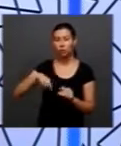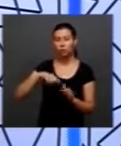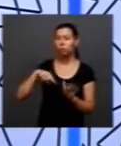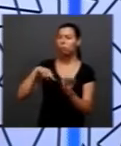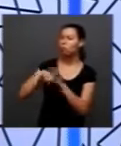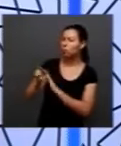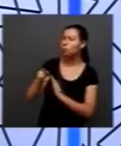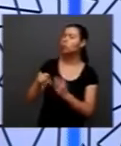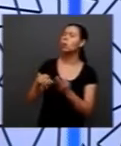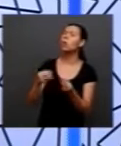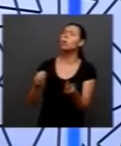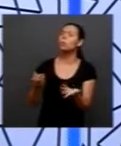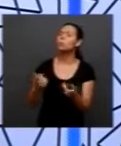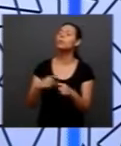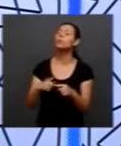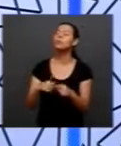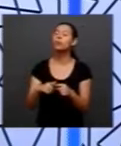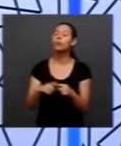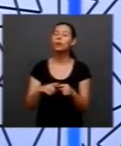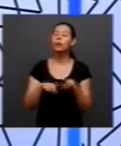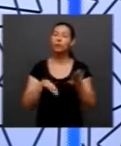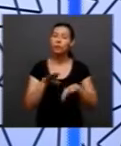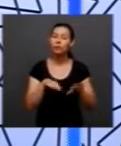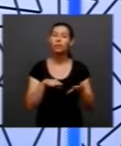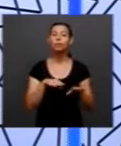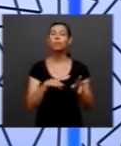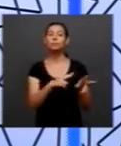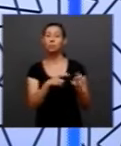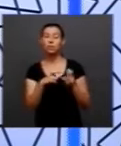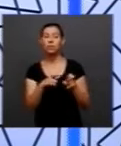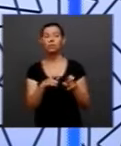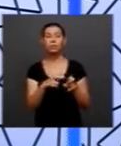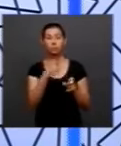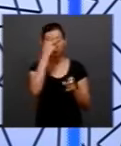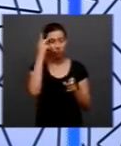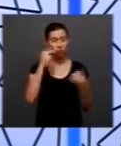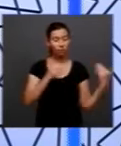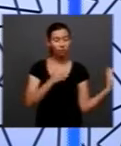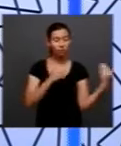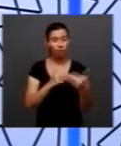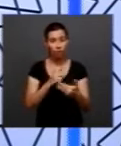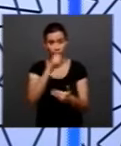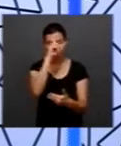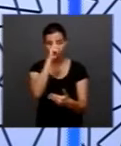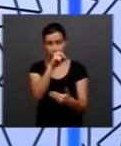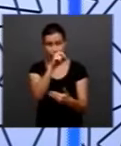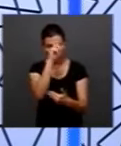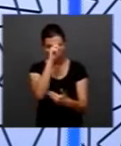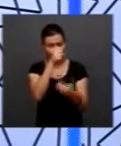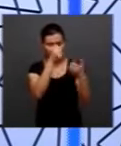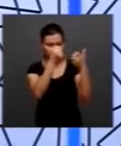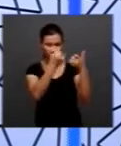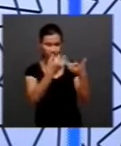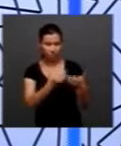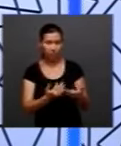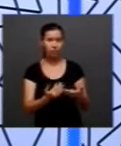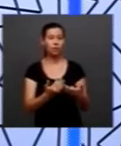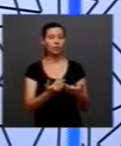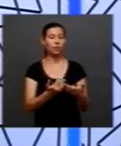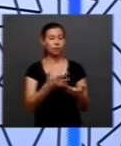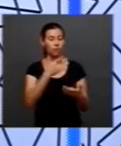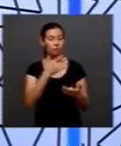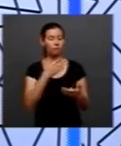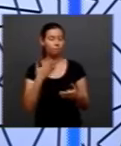gays, de usuários gays, da população de lésbicas, trans, bissexuais, também ter nos